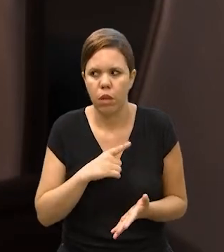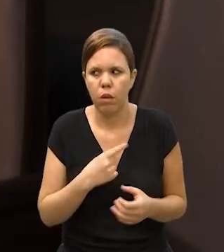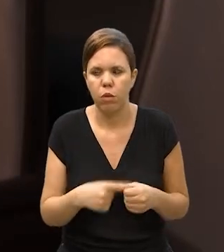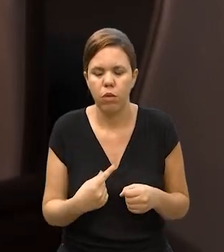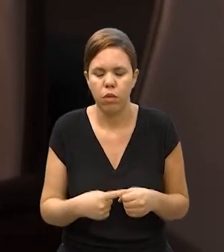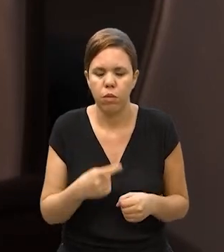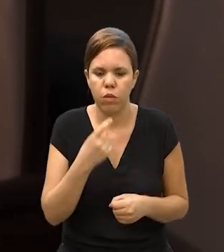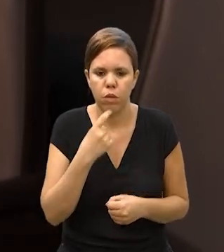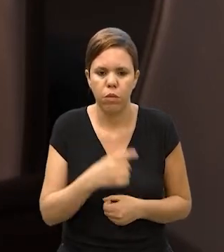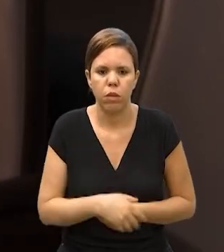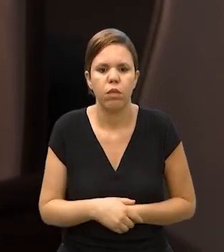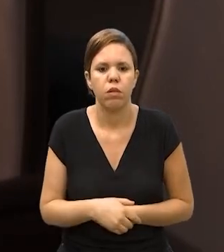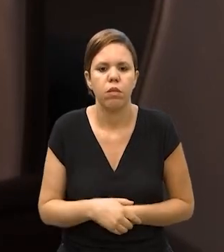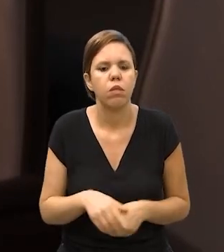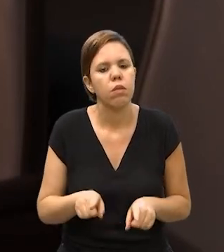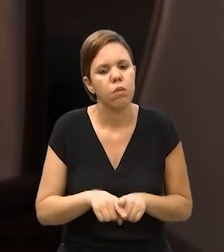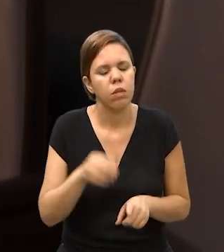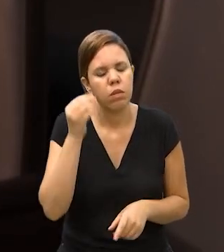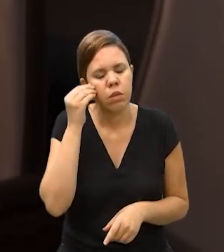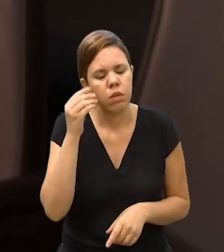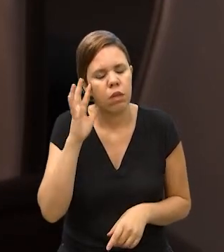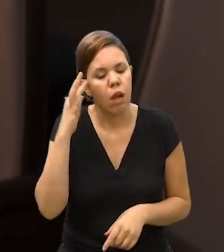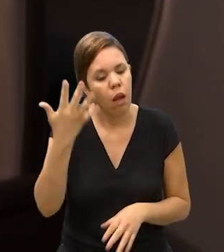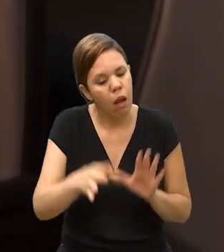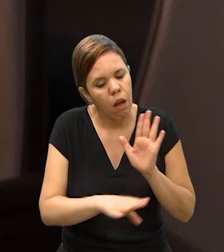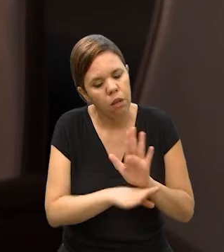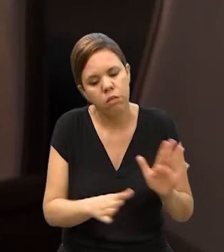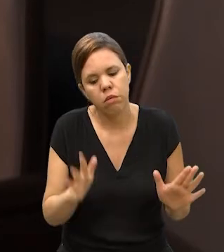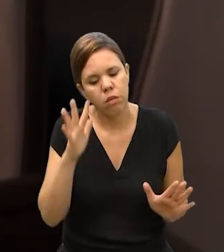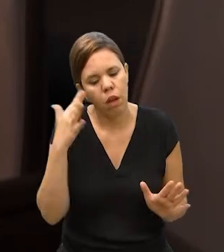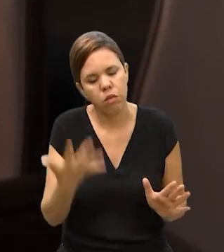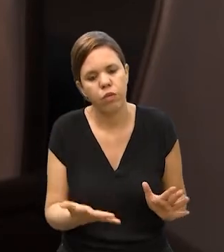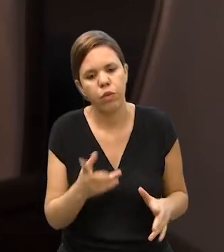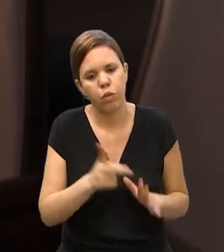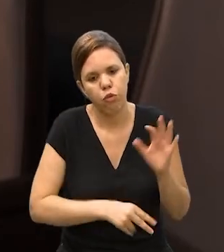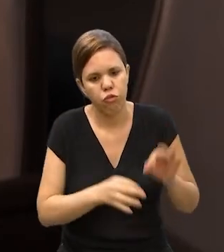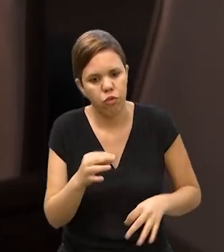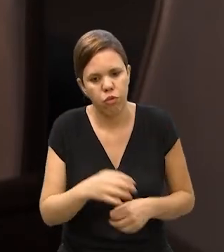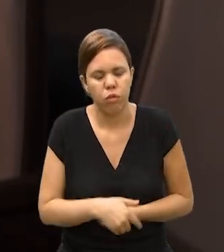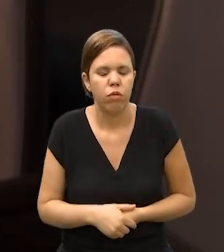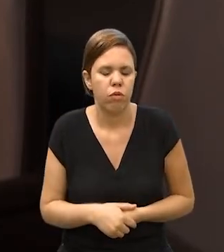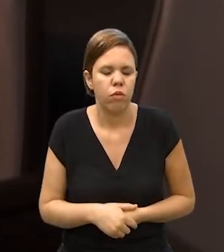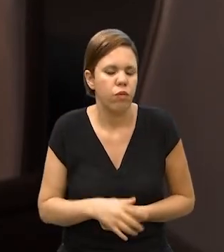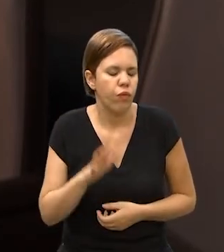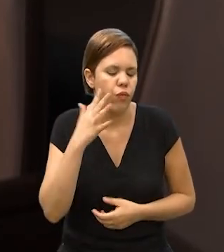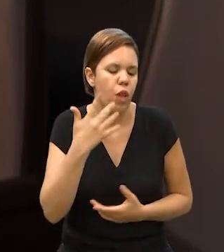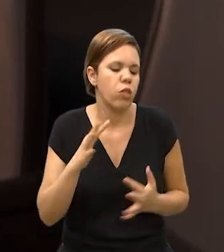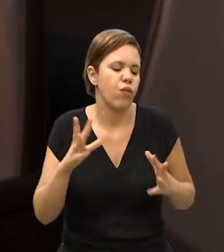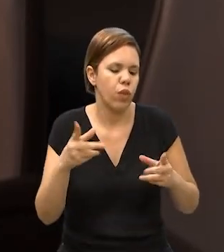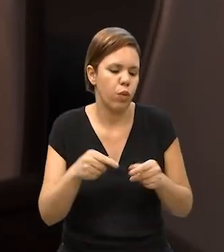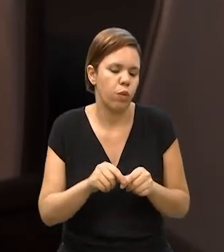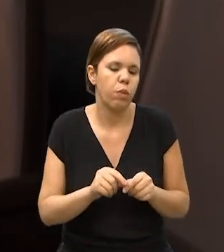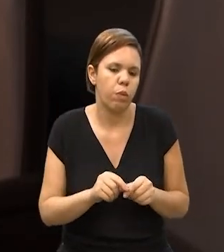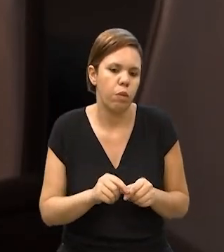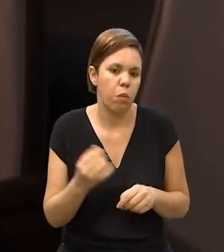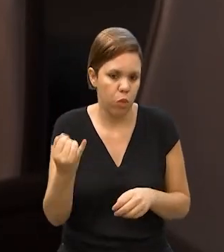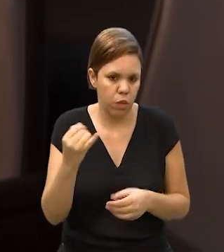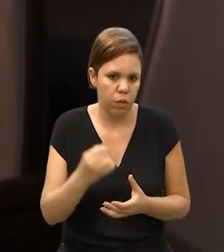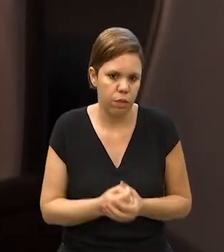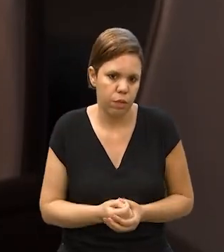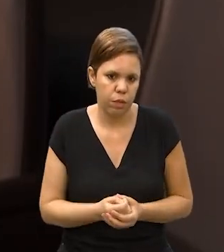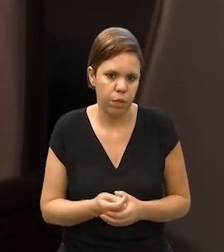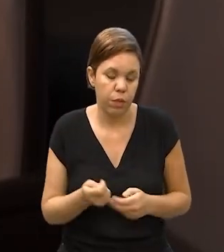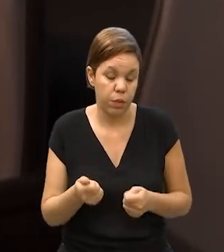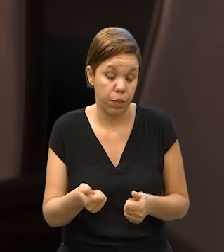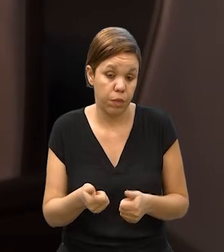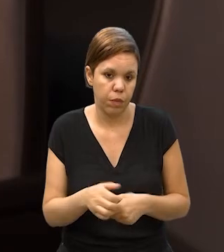município de Campinas e tentar dar solução. Eu falo, não é um projeto que vai resolver, mas é um projeto importante que vai